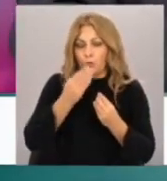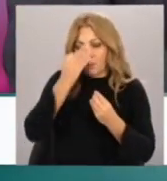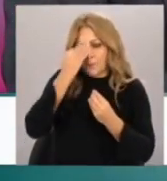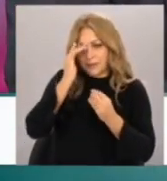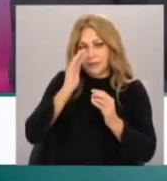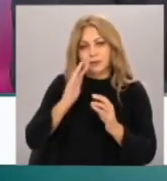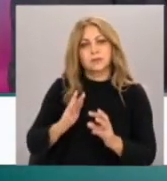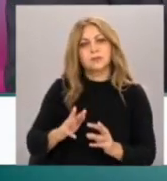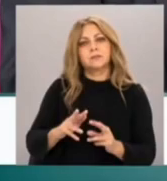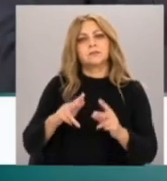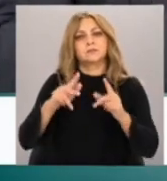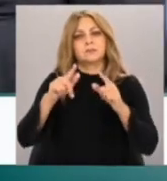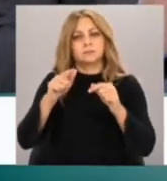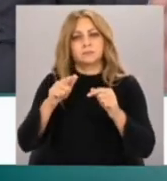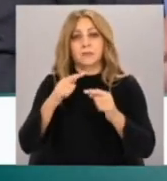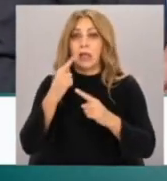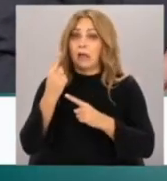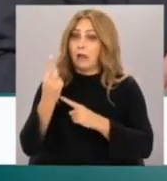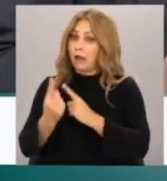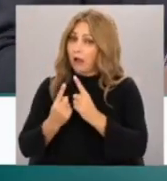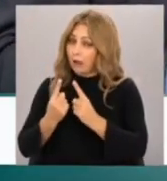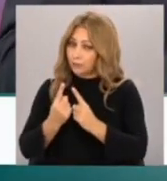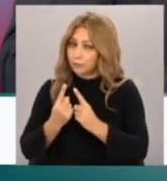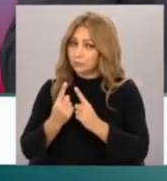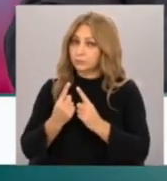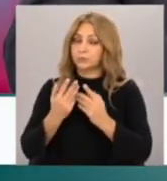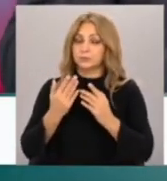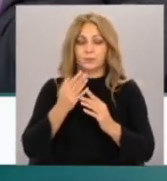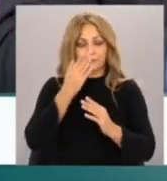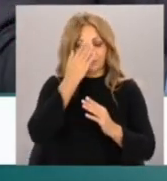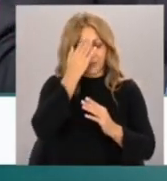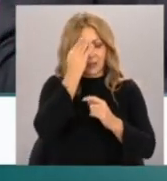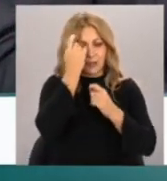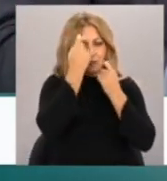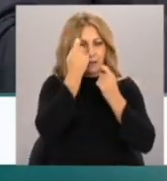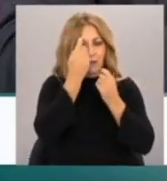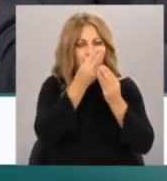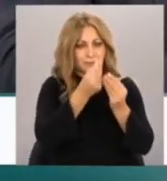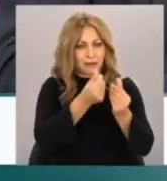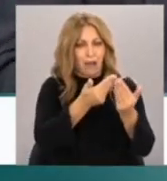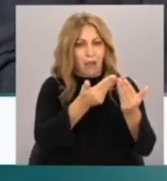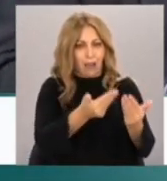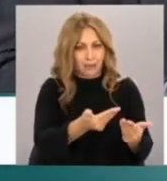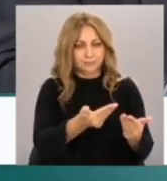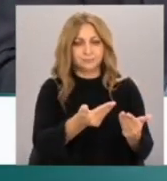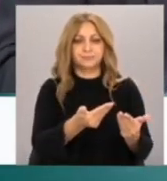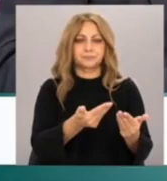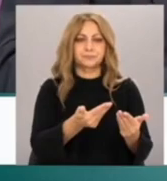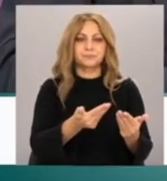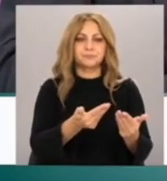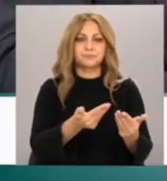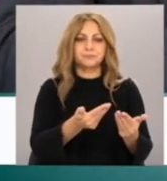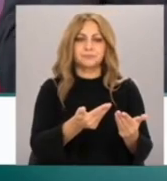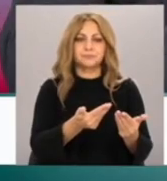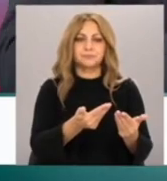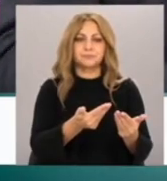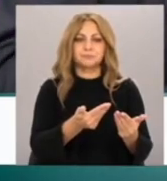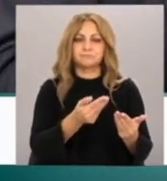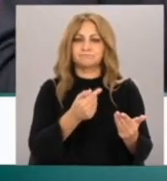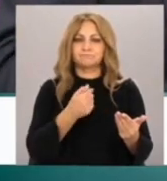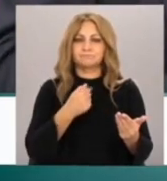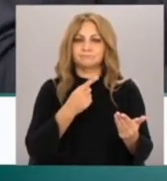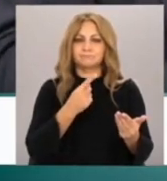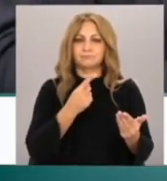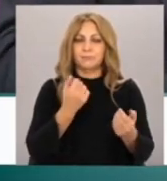foram construídos por utilizados em Regional de discursos de recursos uma não não